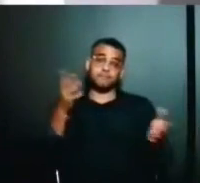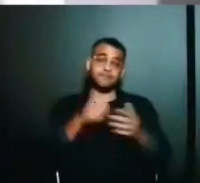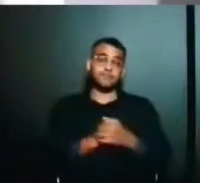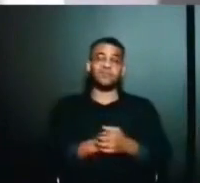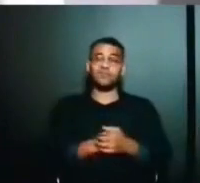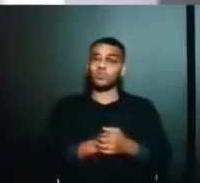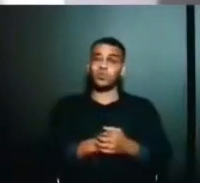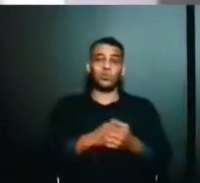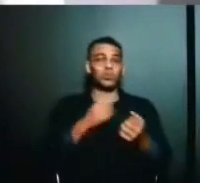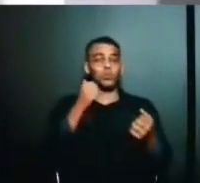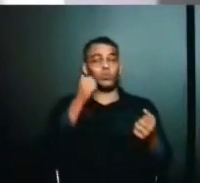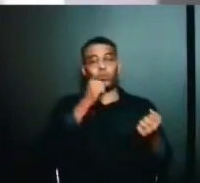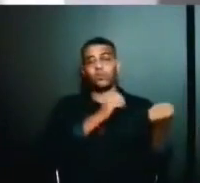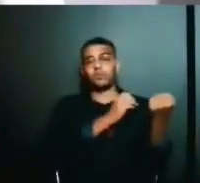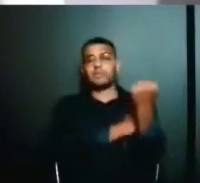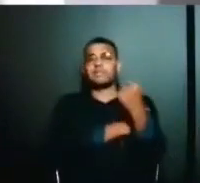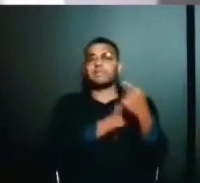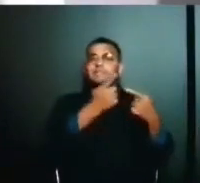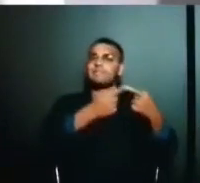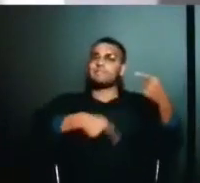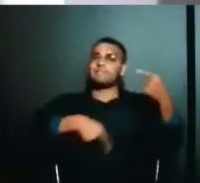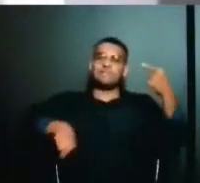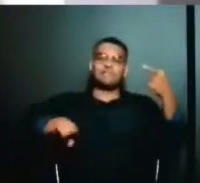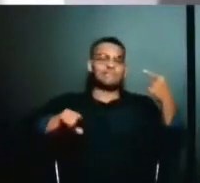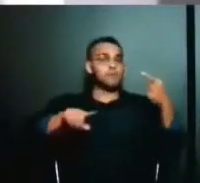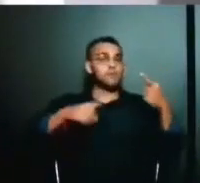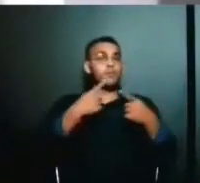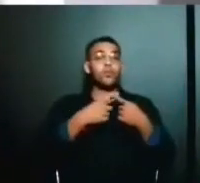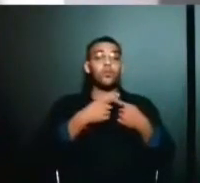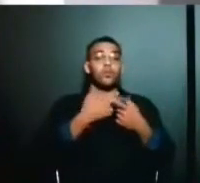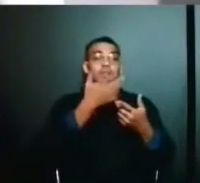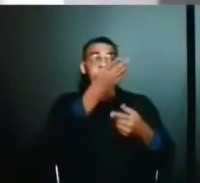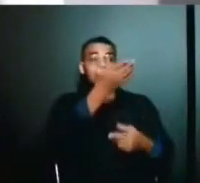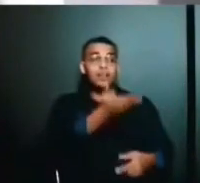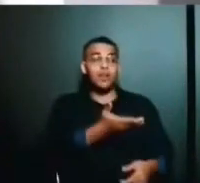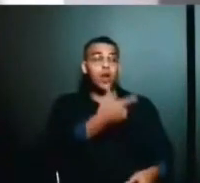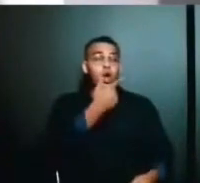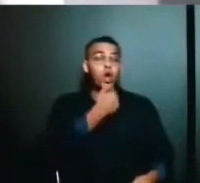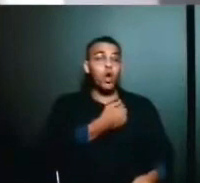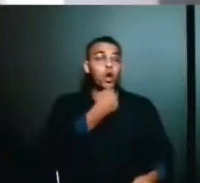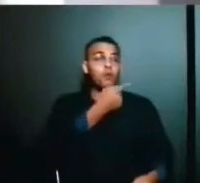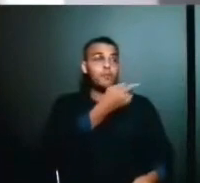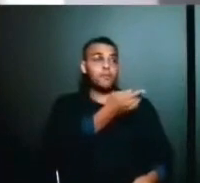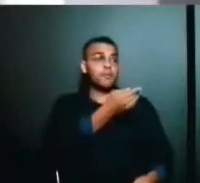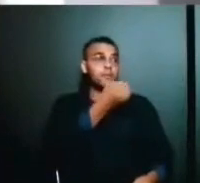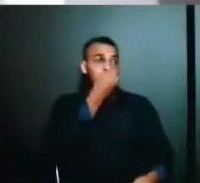do feminismo, porque são exatamente esses homens bons